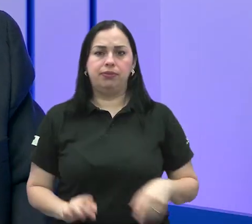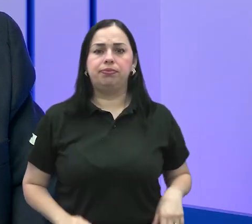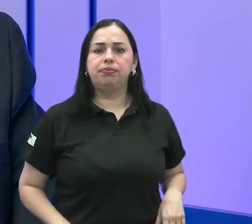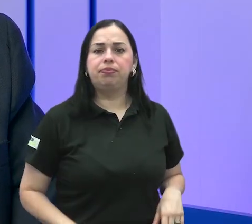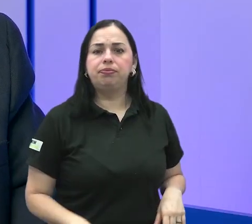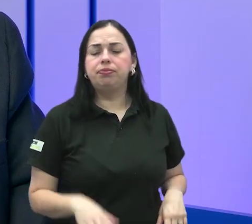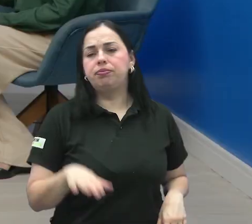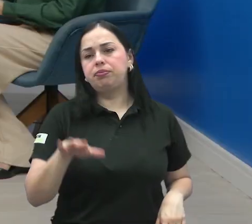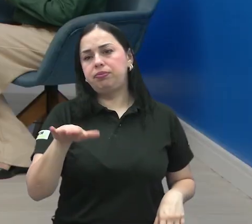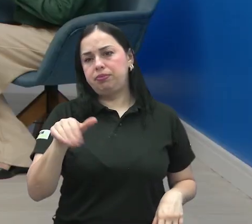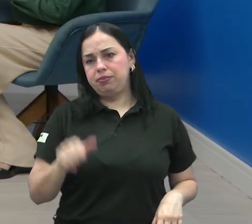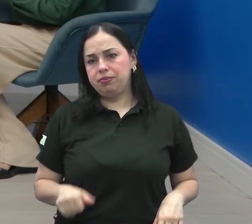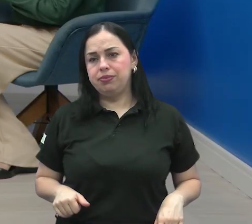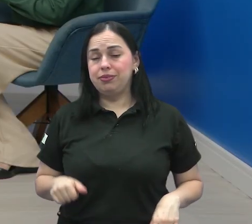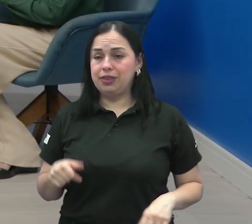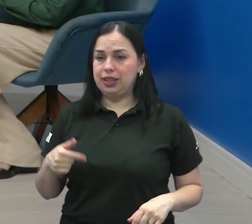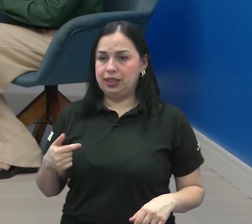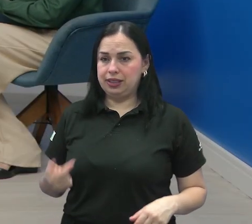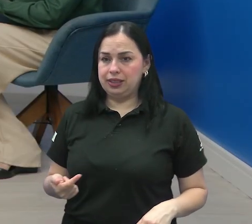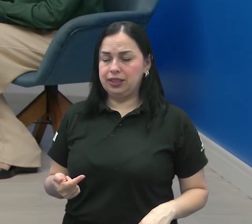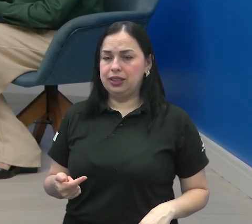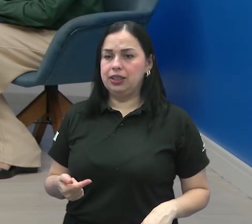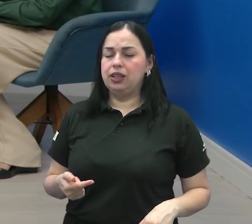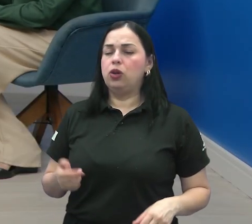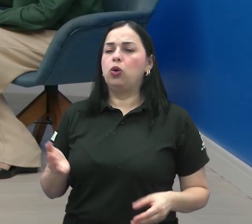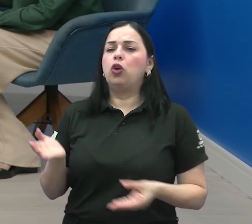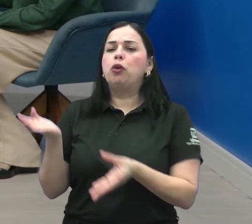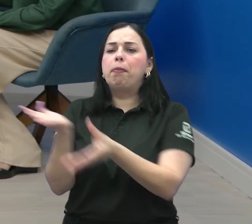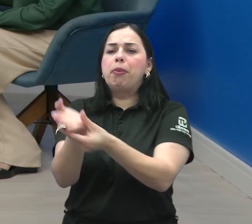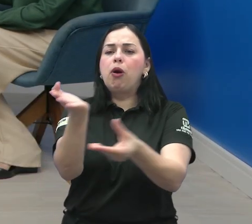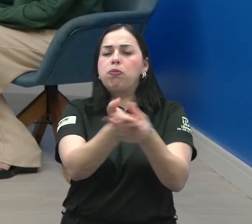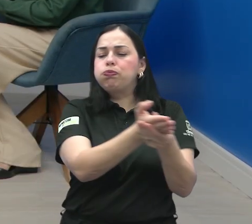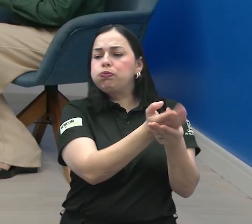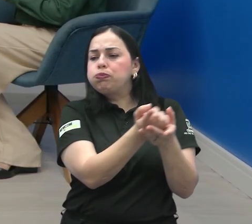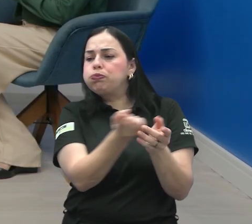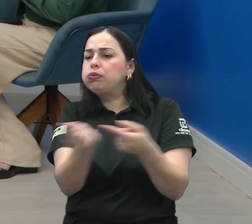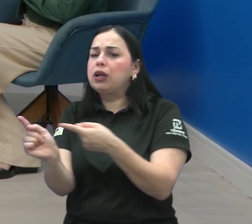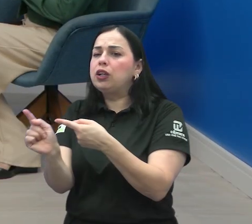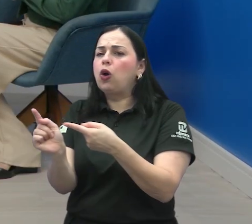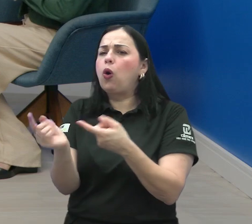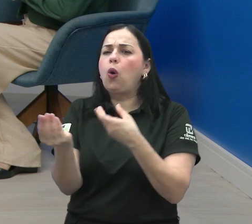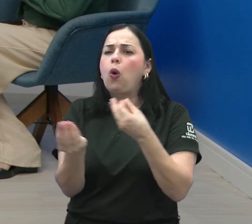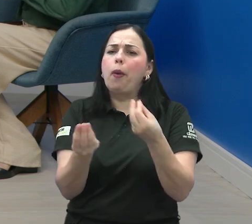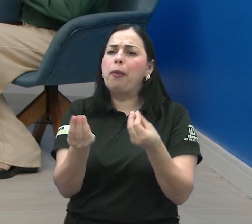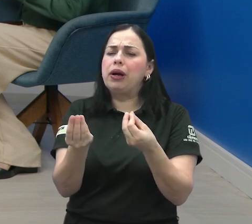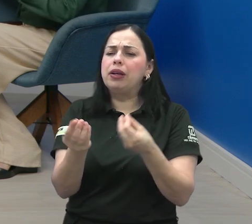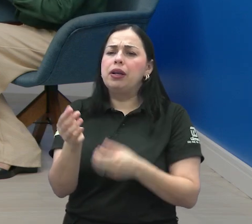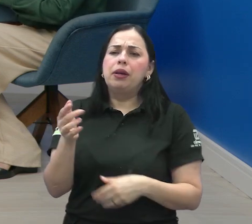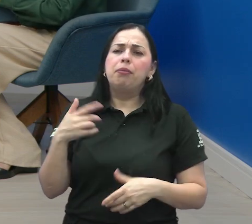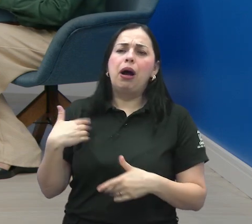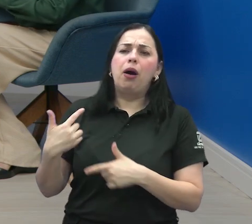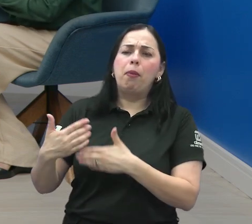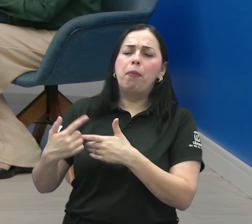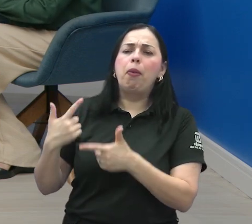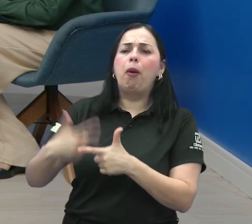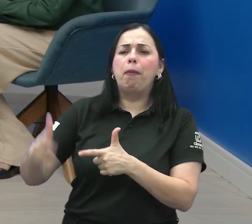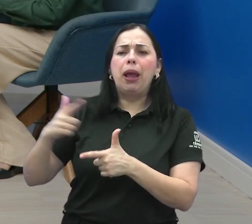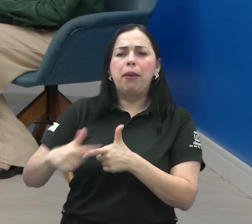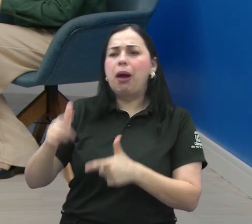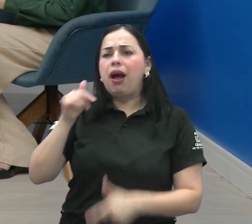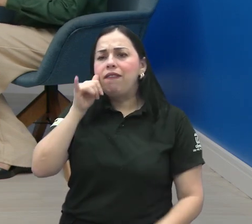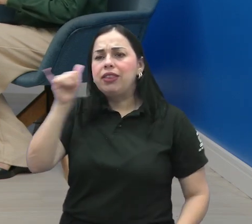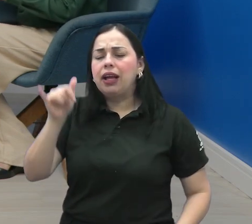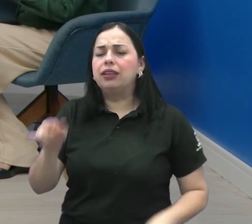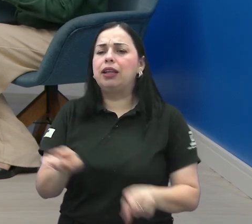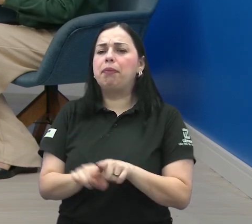macro. Como que funciona essa questão de ações coletivas e nessa questão de você evitar mesmo ir para a justiça,